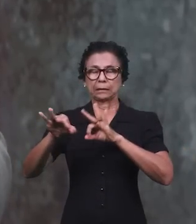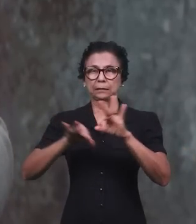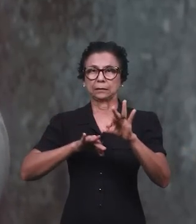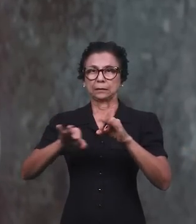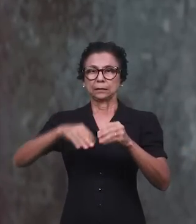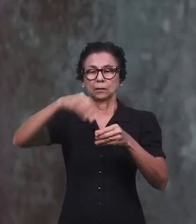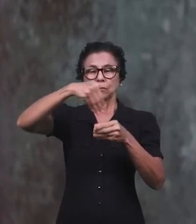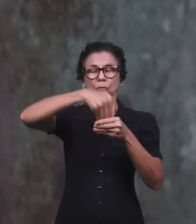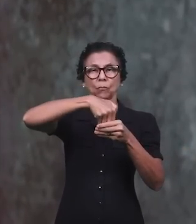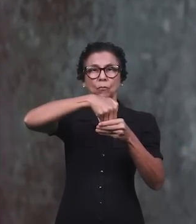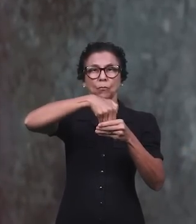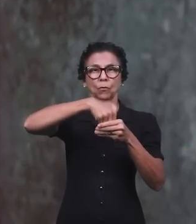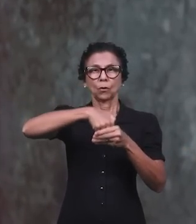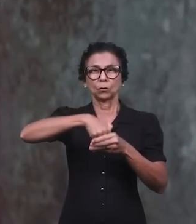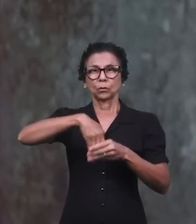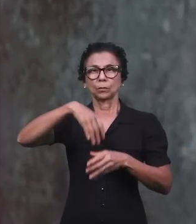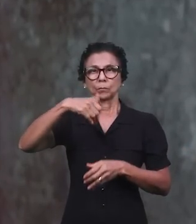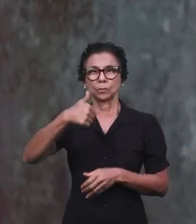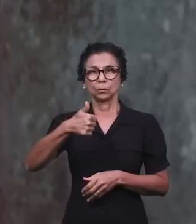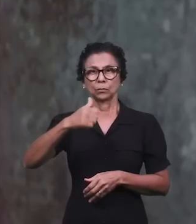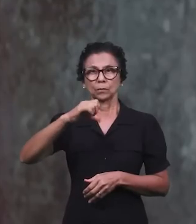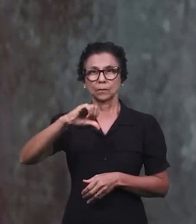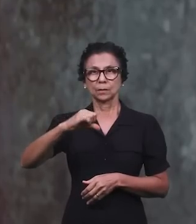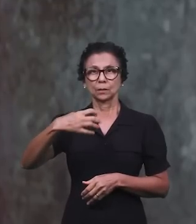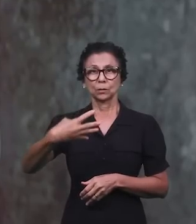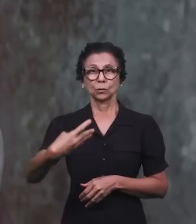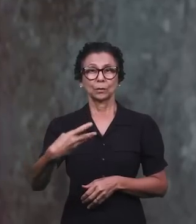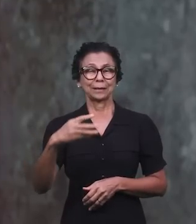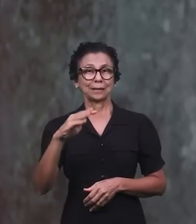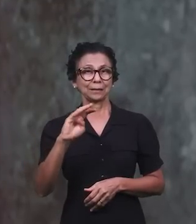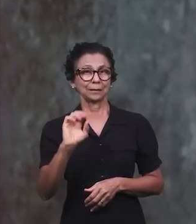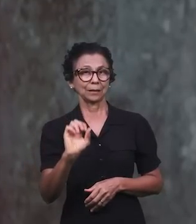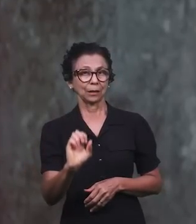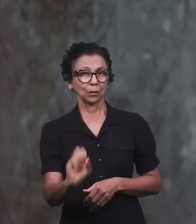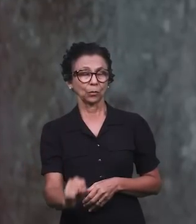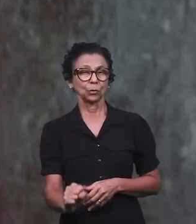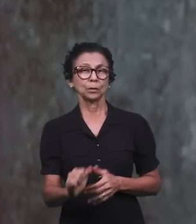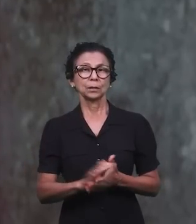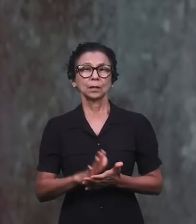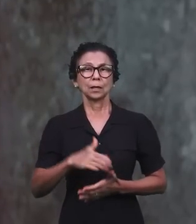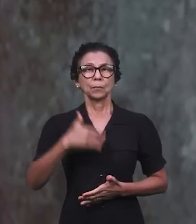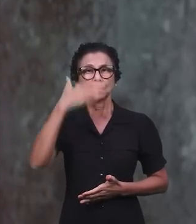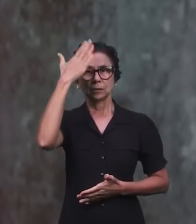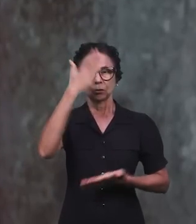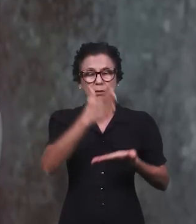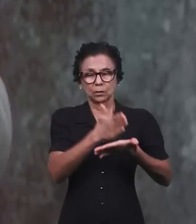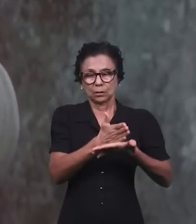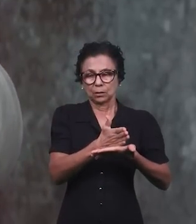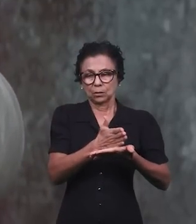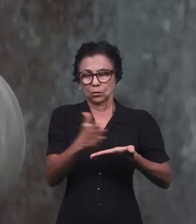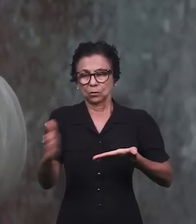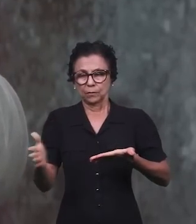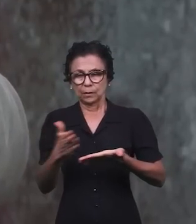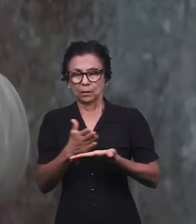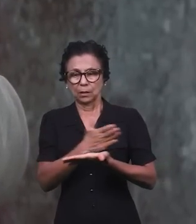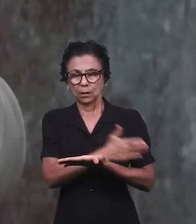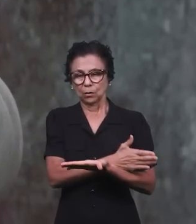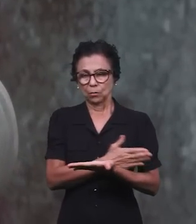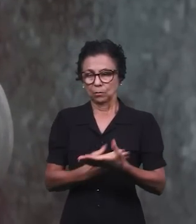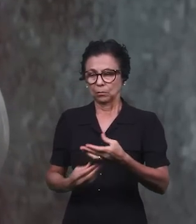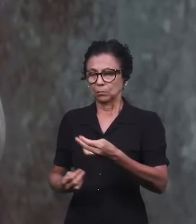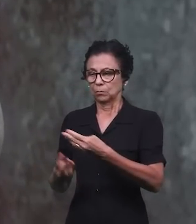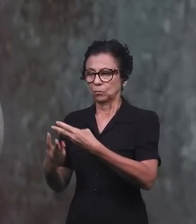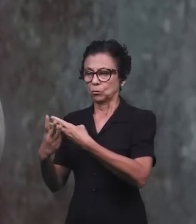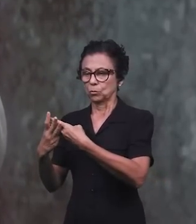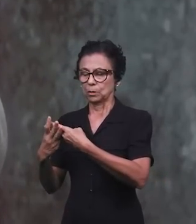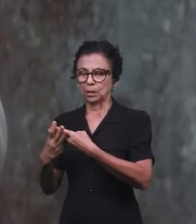uma votação que aconteceu em 1948 e que dividiu o território da Palestina para a criação de um Estado judeu e de um